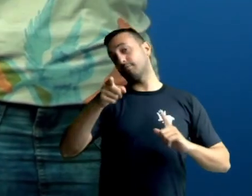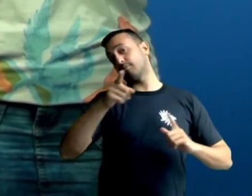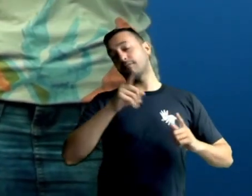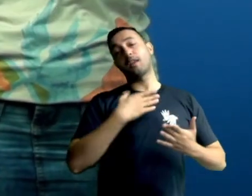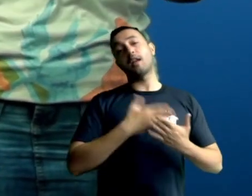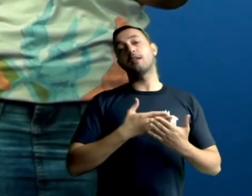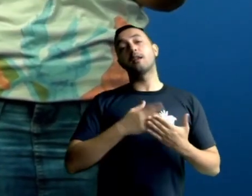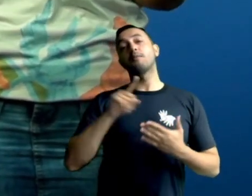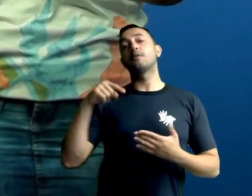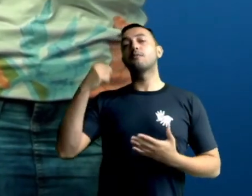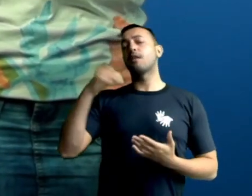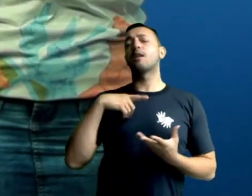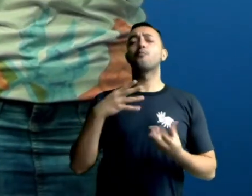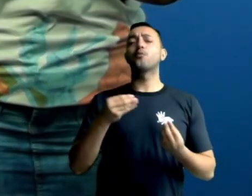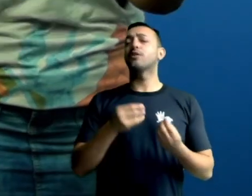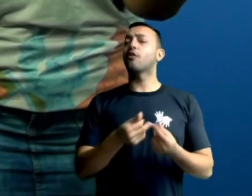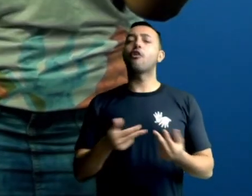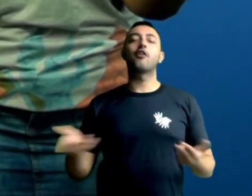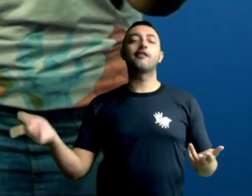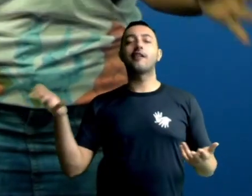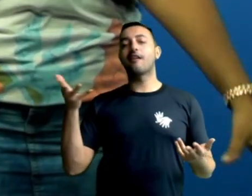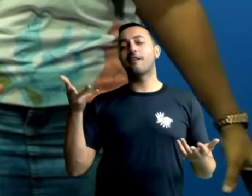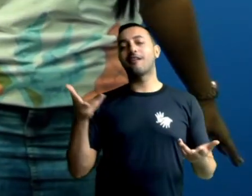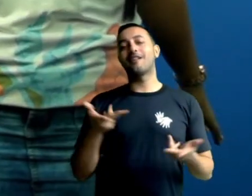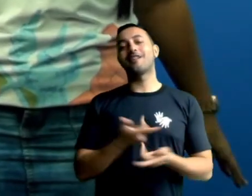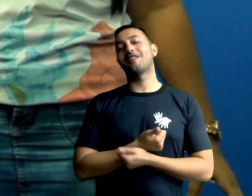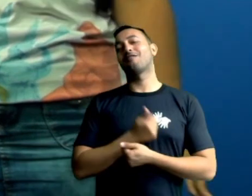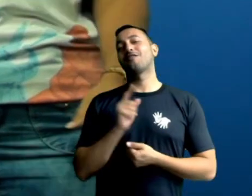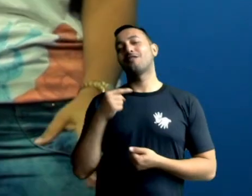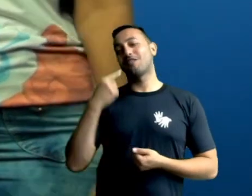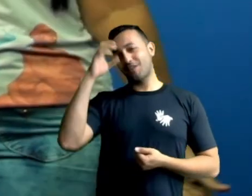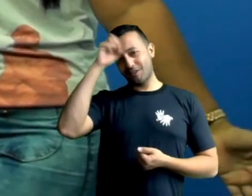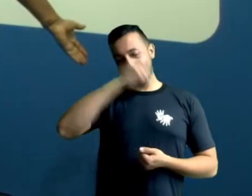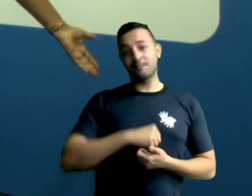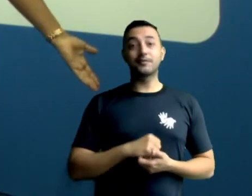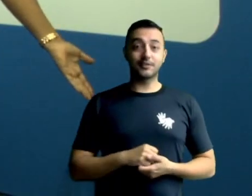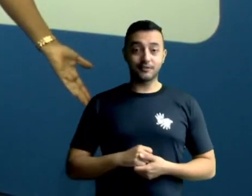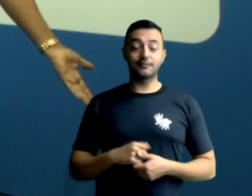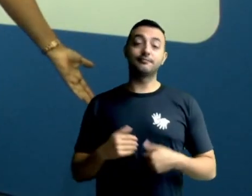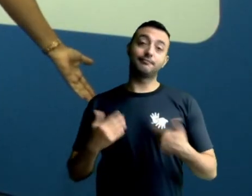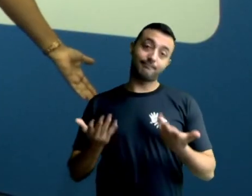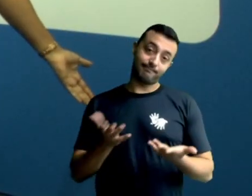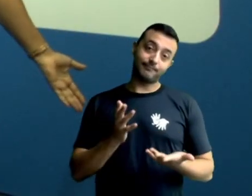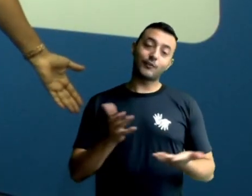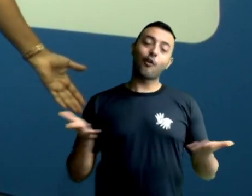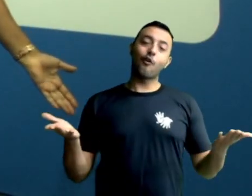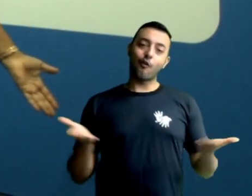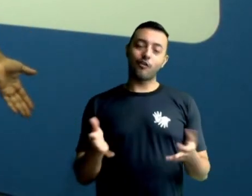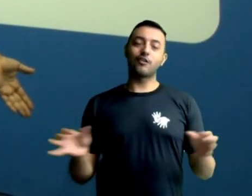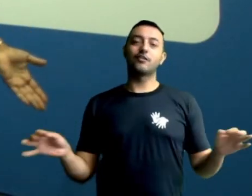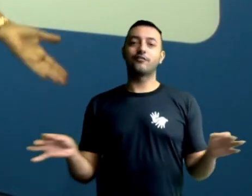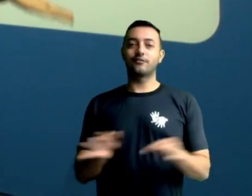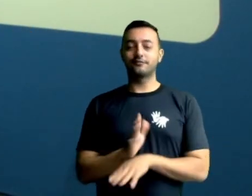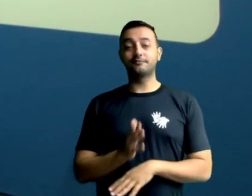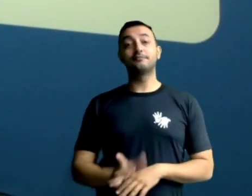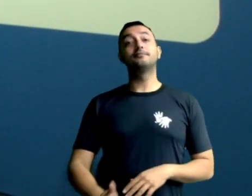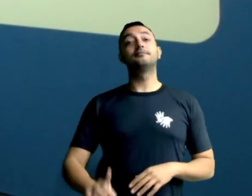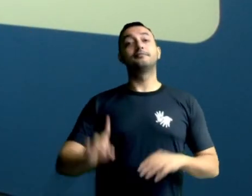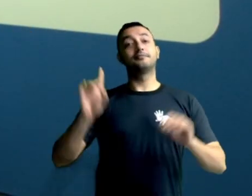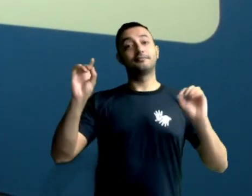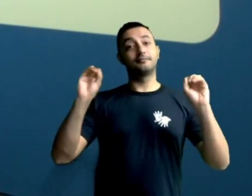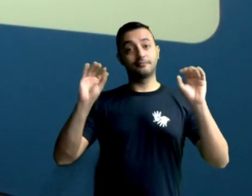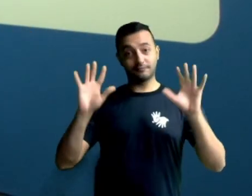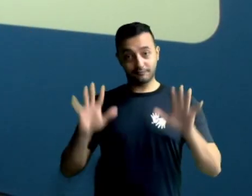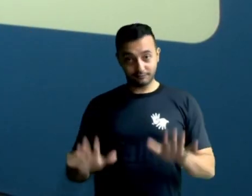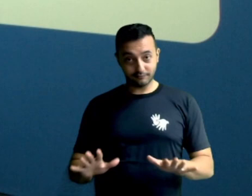na próxima aula tem muita coisa incrível para a gente aprender. Então, meus amores, por hoje é só. Fiquem